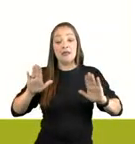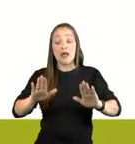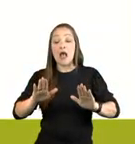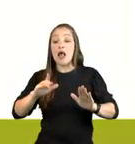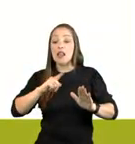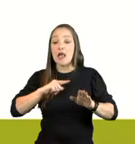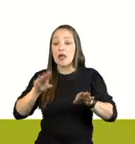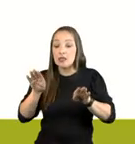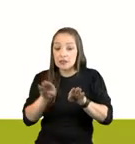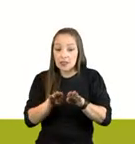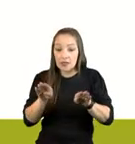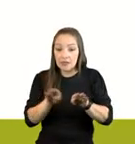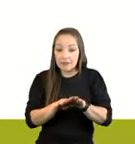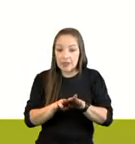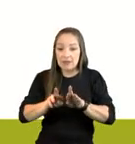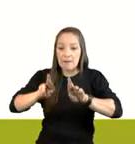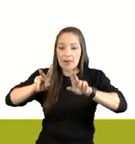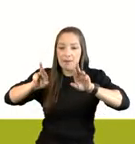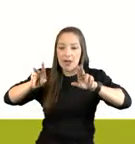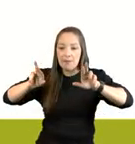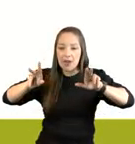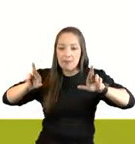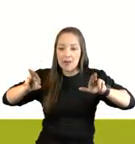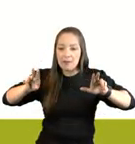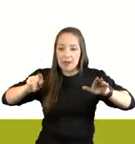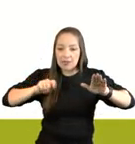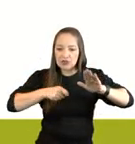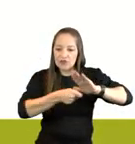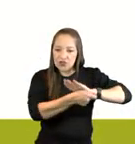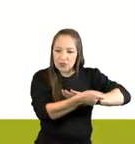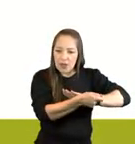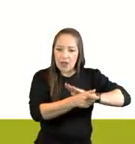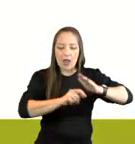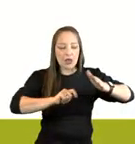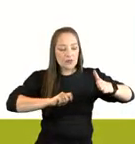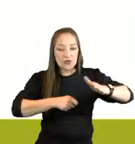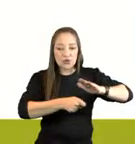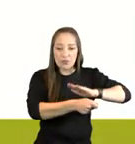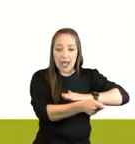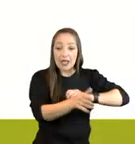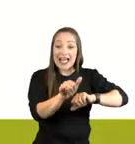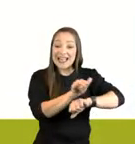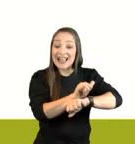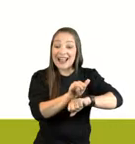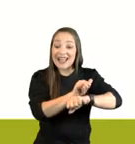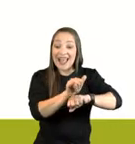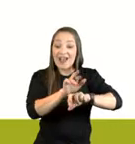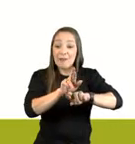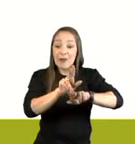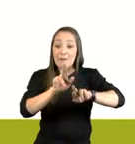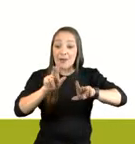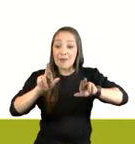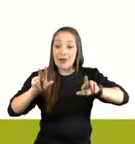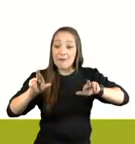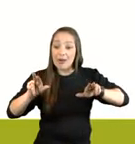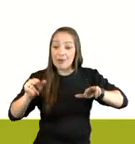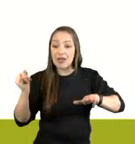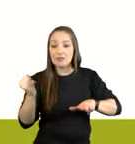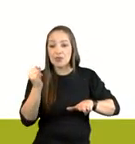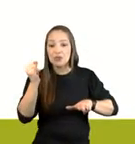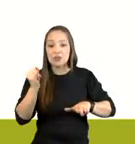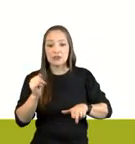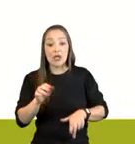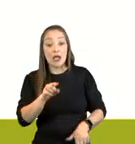Tenha uma diversificação de investimentos em indexadores e estratégias diferentes. Né? Então, pode falar.